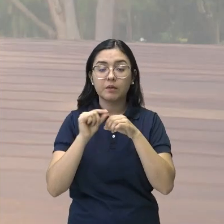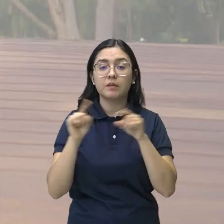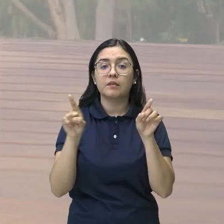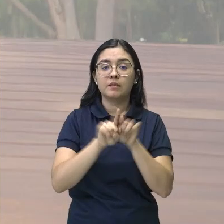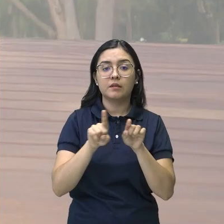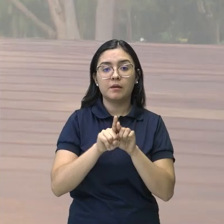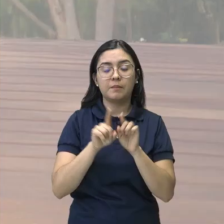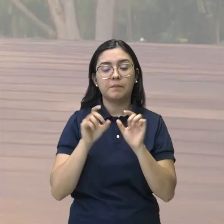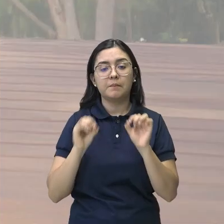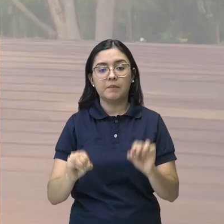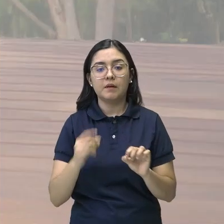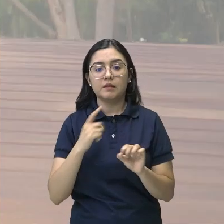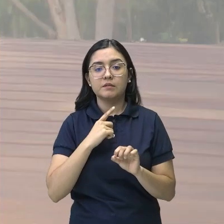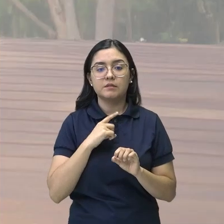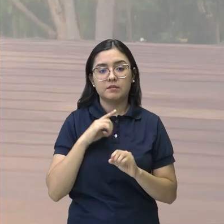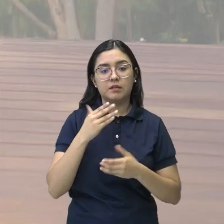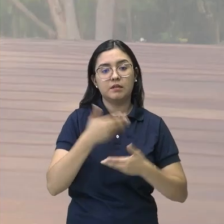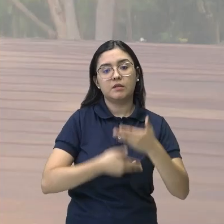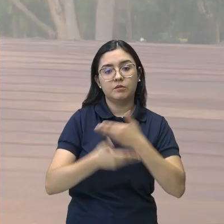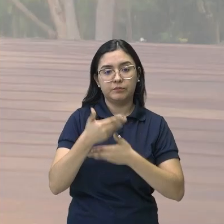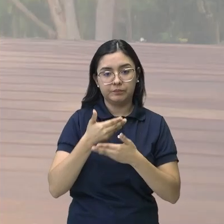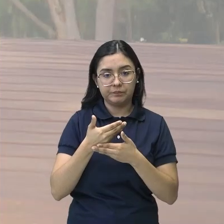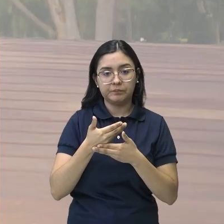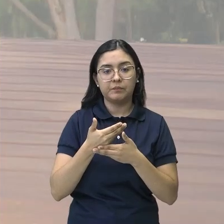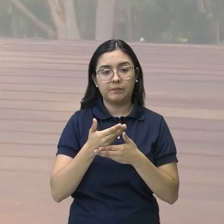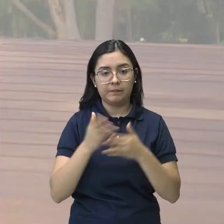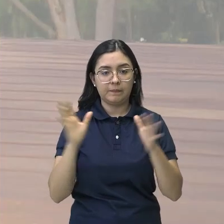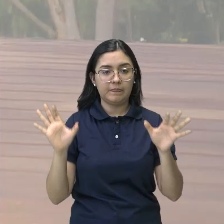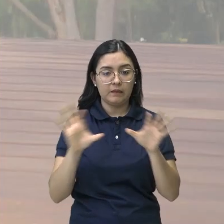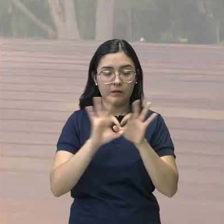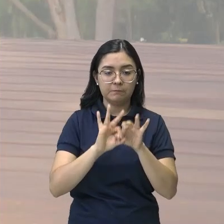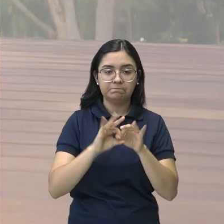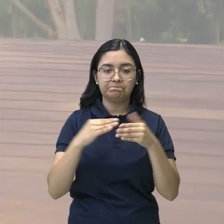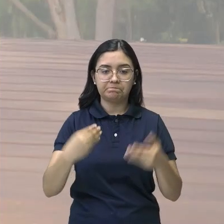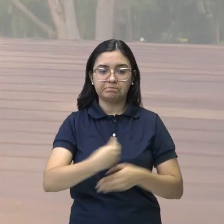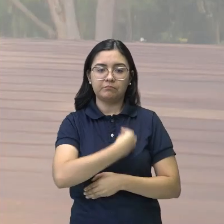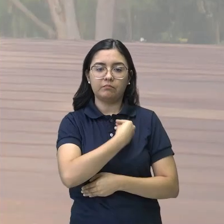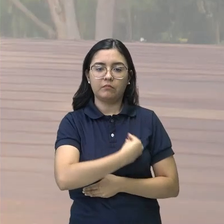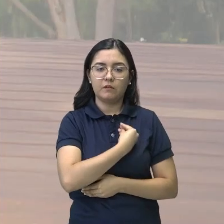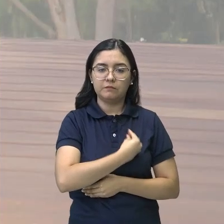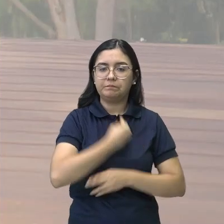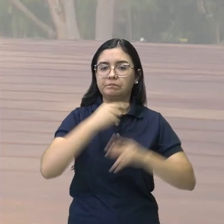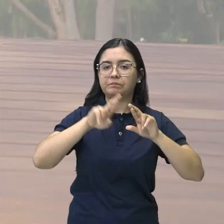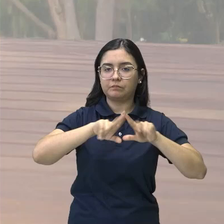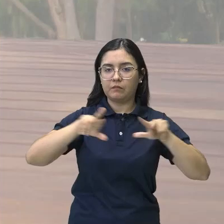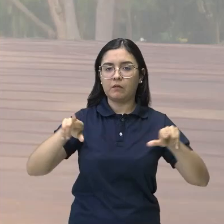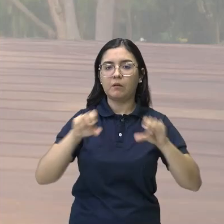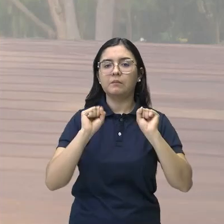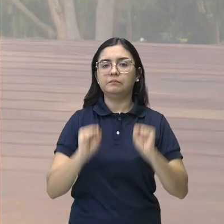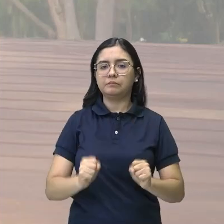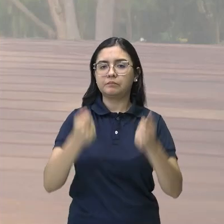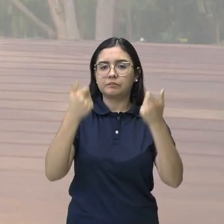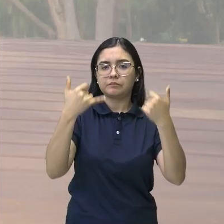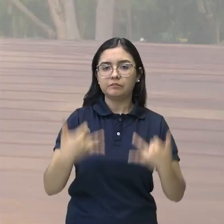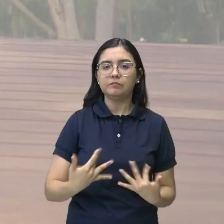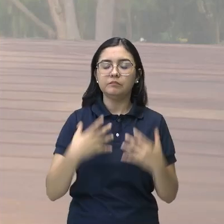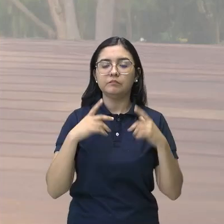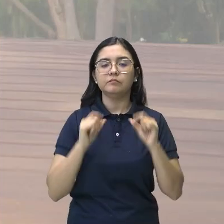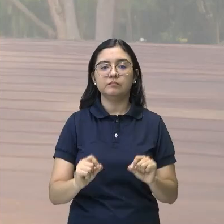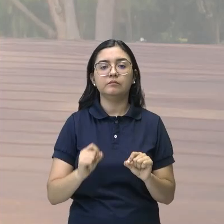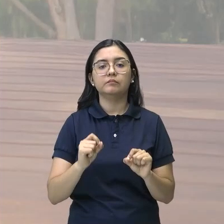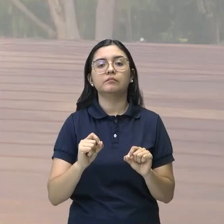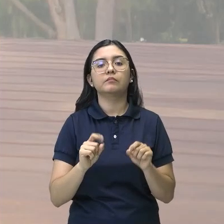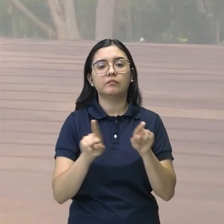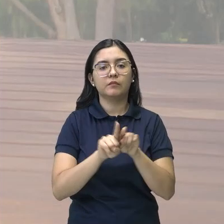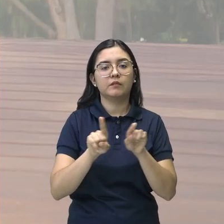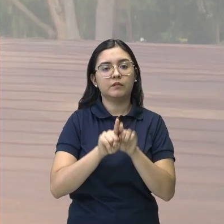interações ecológicas que existem, né, entre eles. Então, a biodiversidade ela também pode ser definida como a